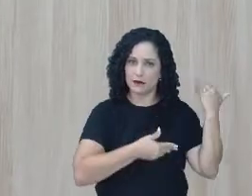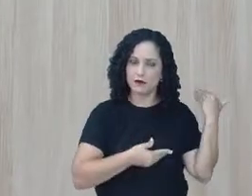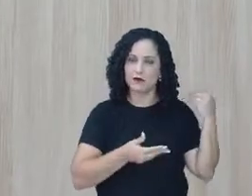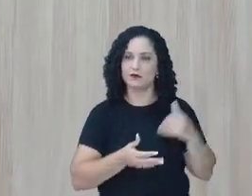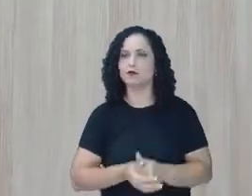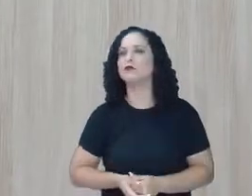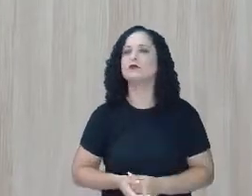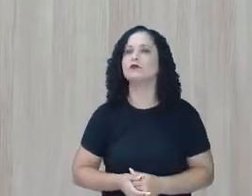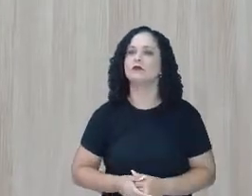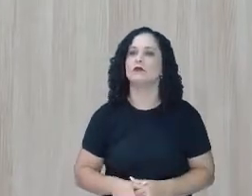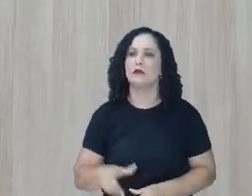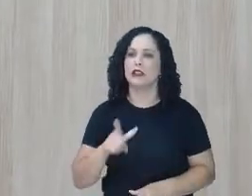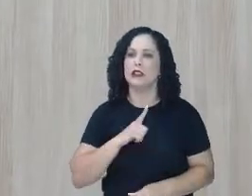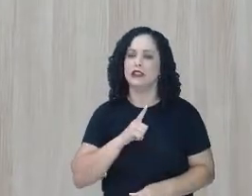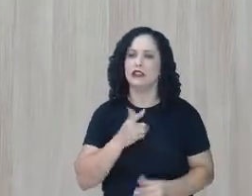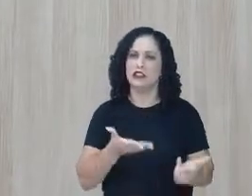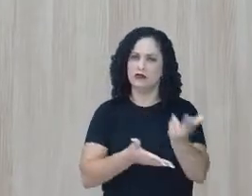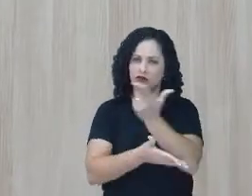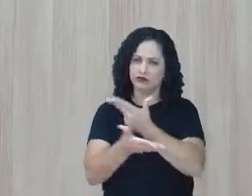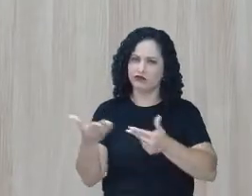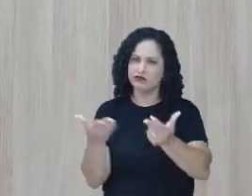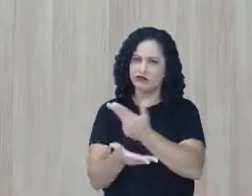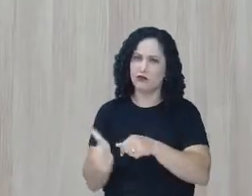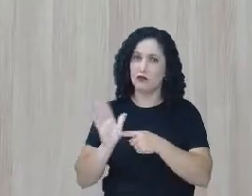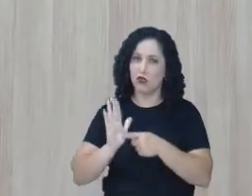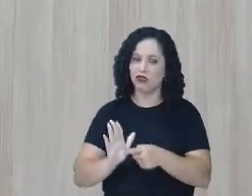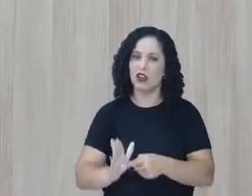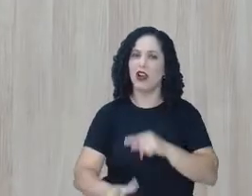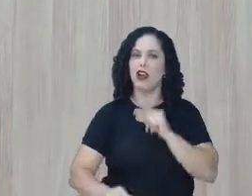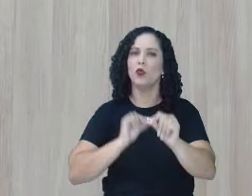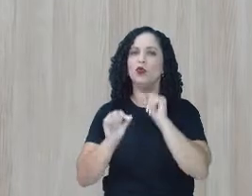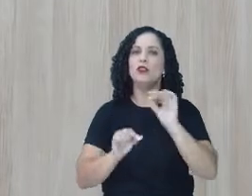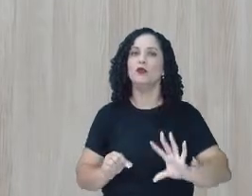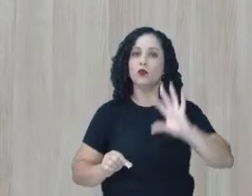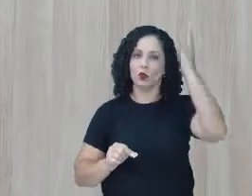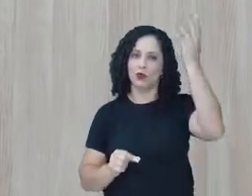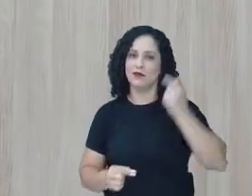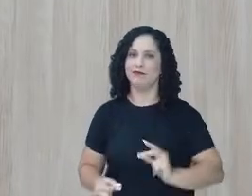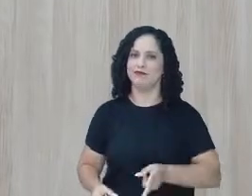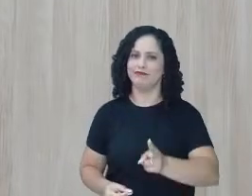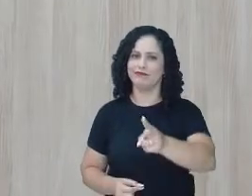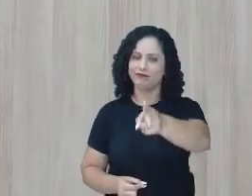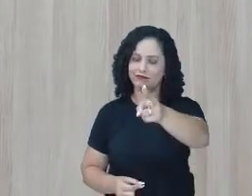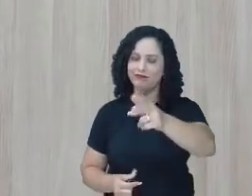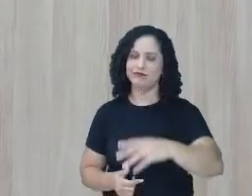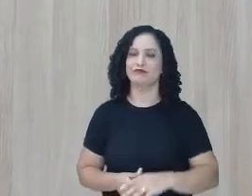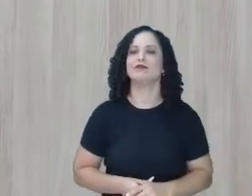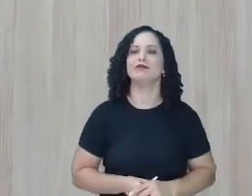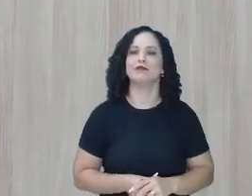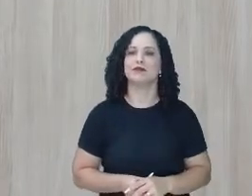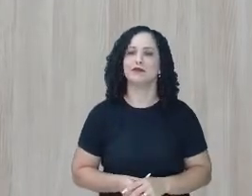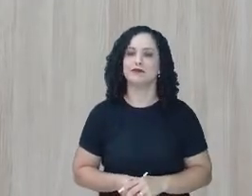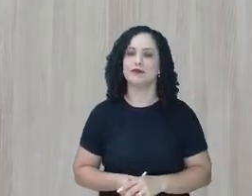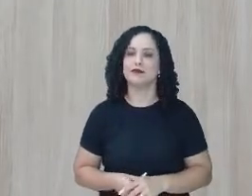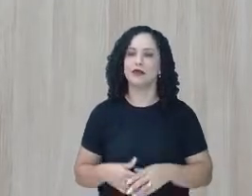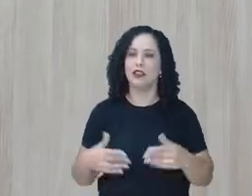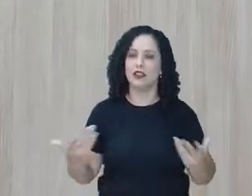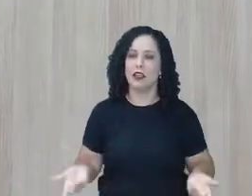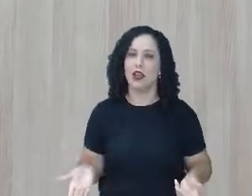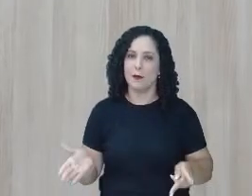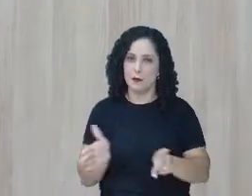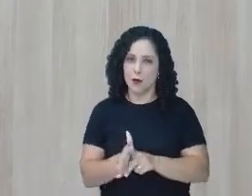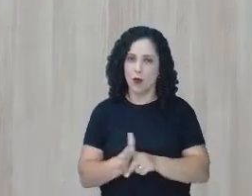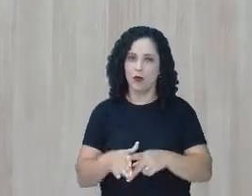traziam essa instituição que era tão forte, né, que estava presente em todo momento, em todo lugar, né, então, que era a